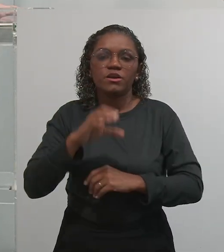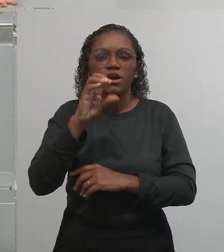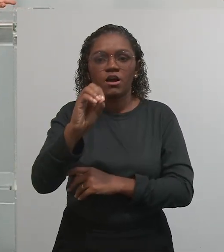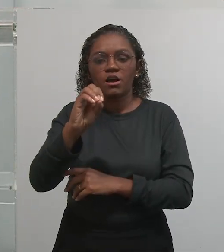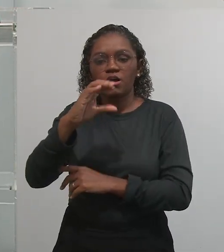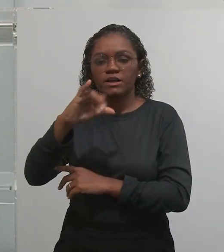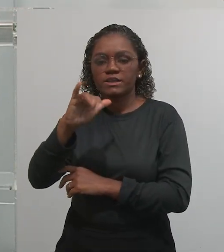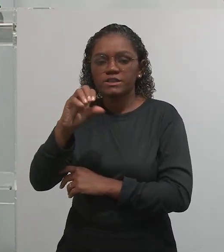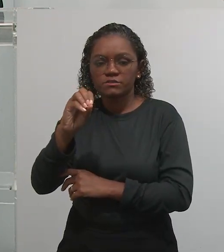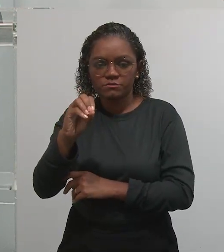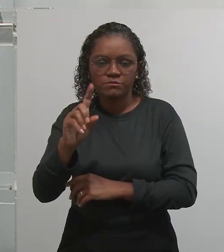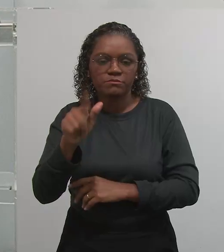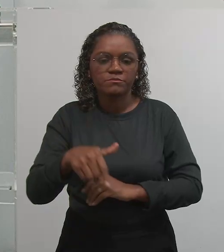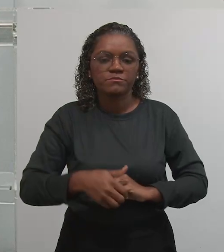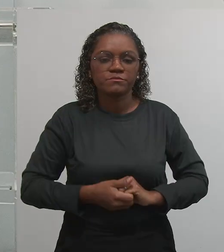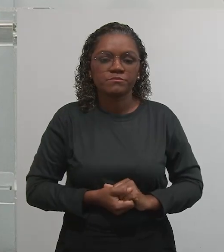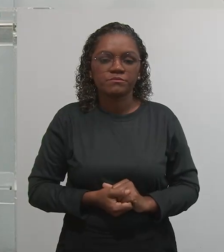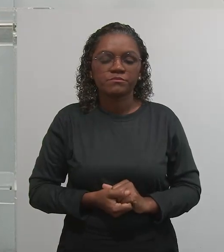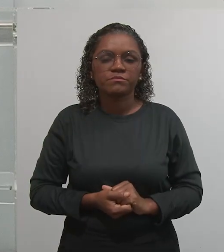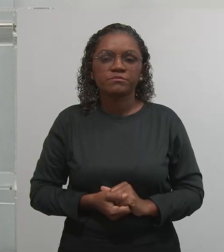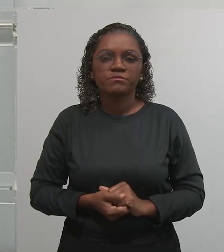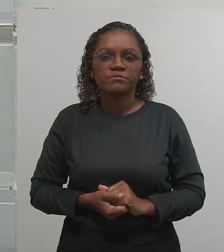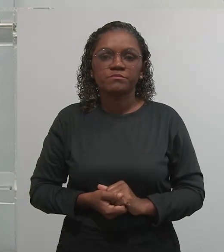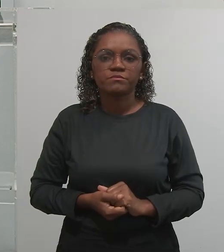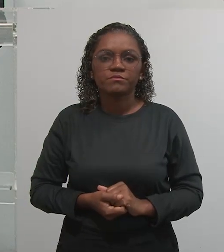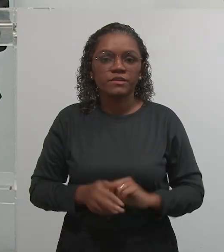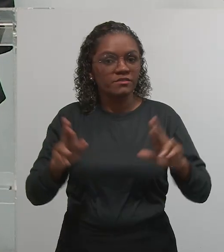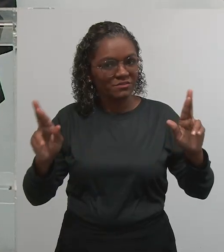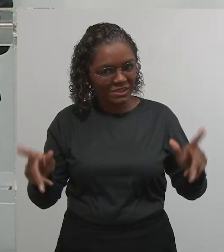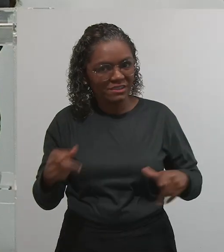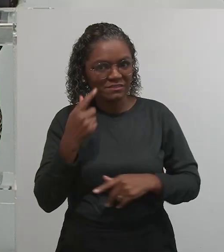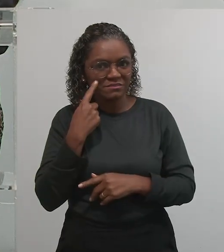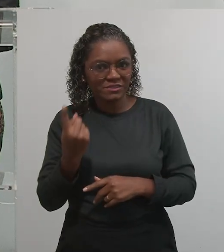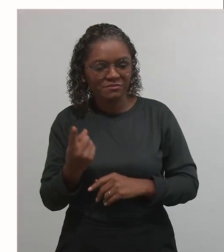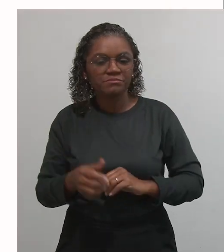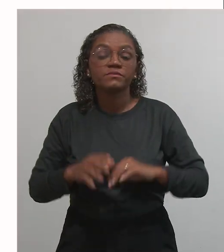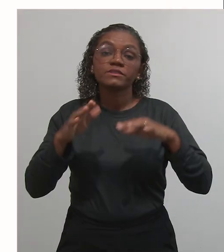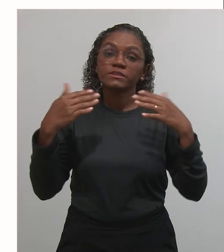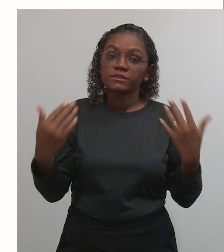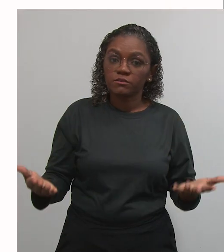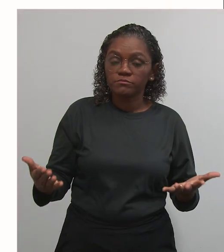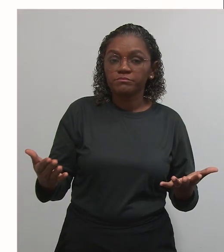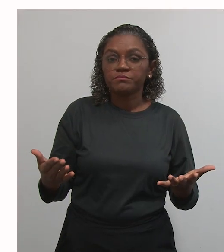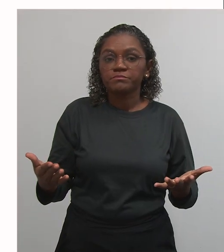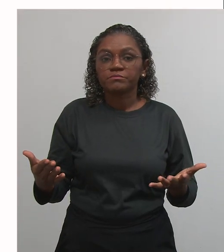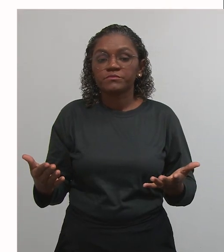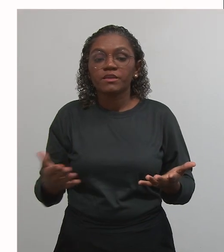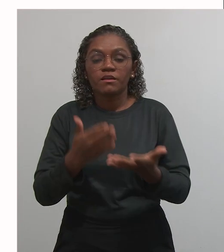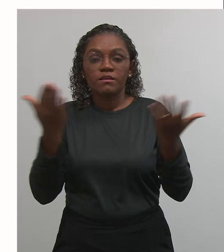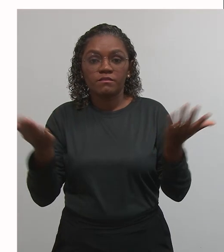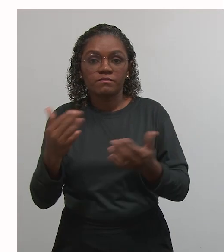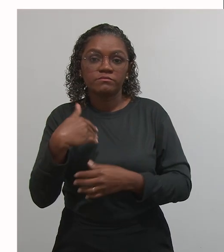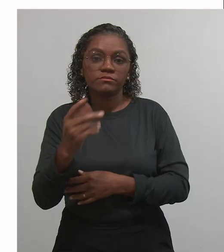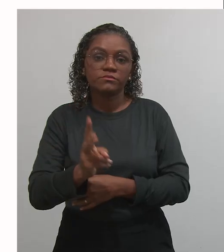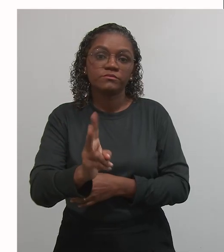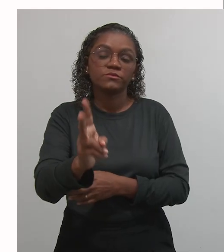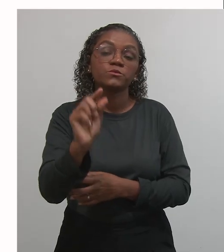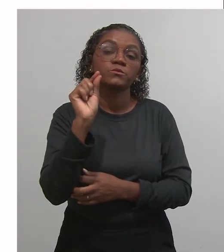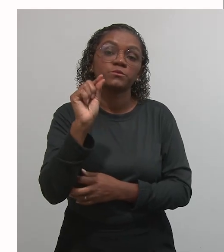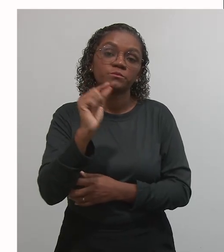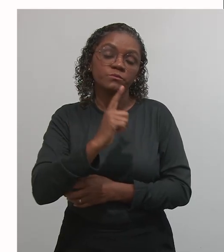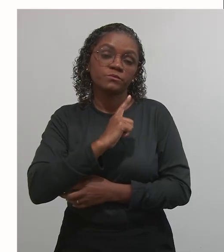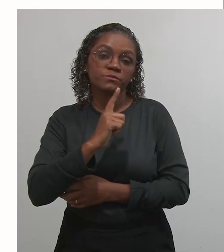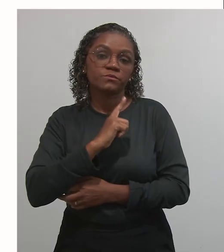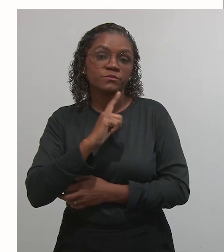ócio, né? Olha só como era diferente essa distinção aí, tá bom? Bom, então, entendendo por aí, nós temos, então,